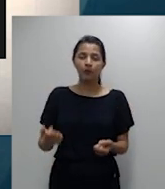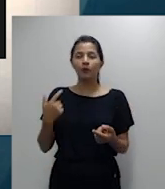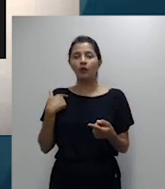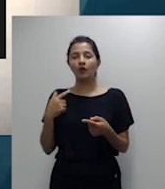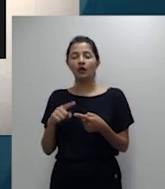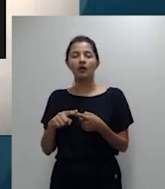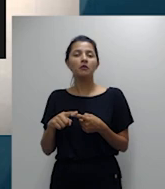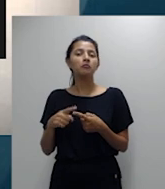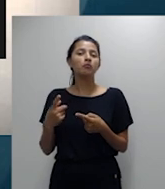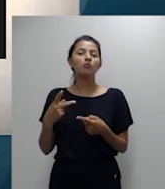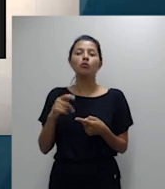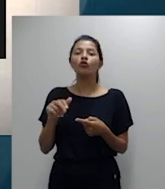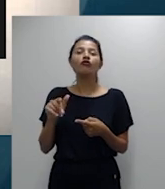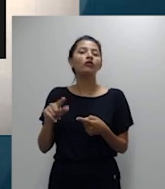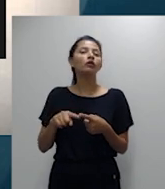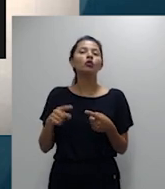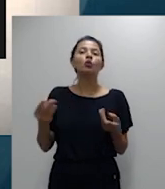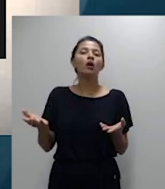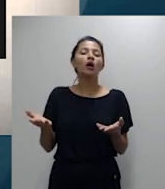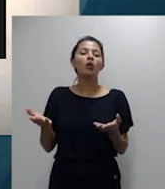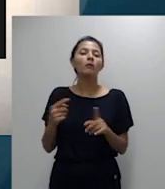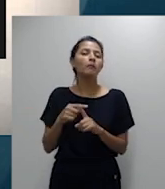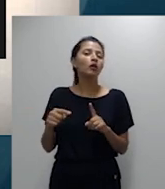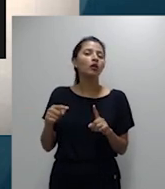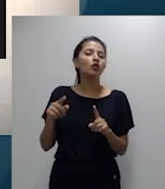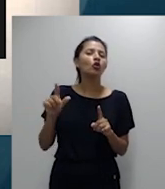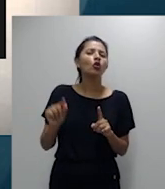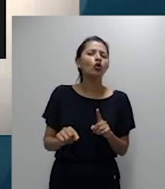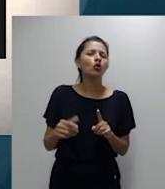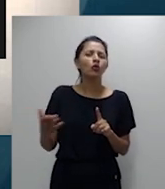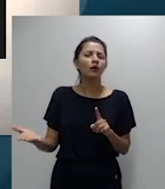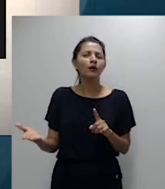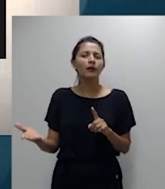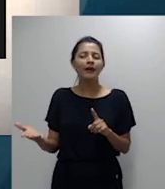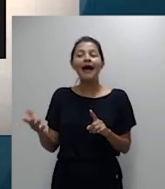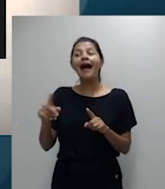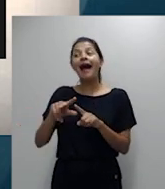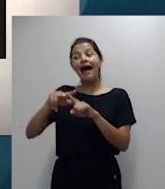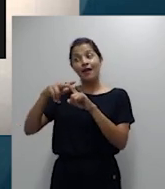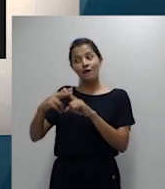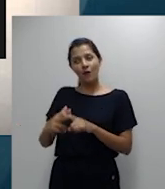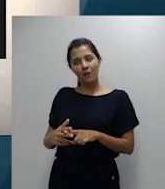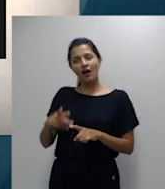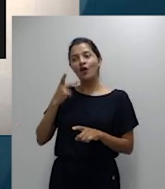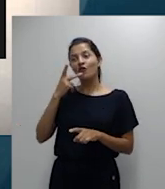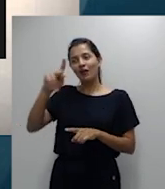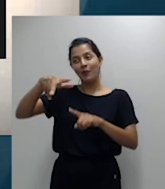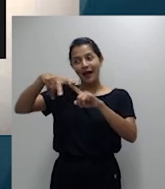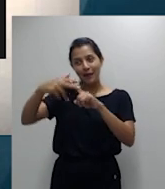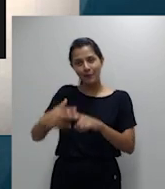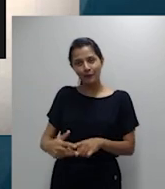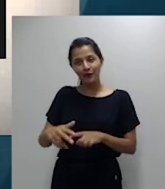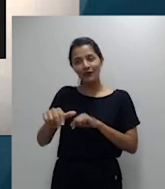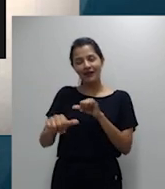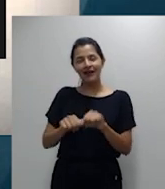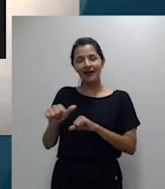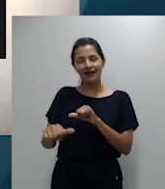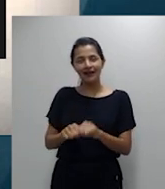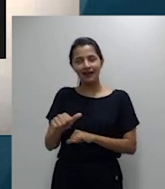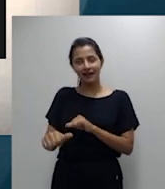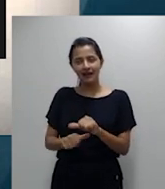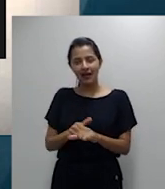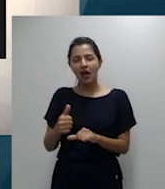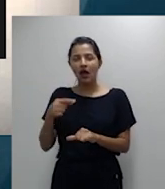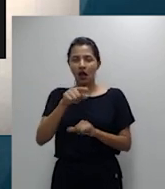extensão o e assim é verdade eu digo para reformar ninguém como ficou aqui